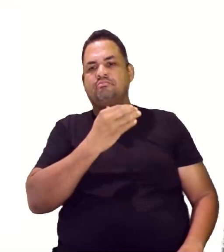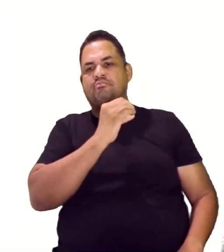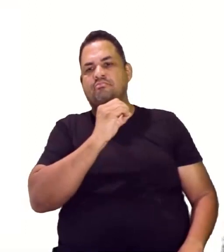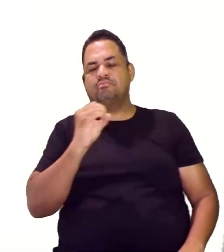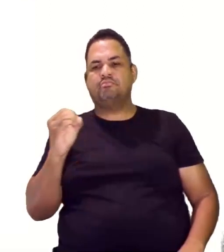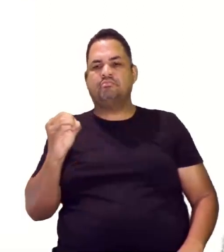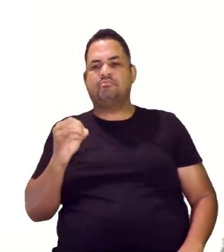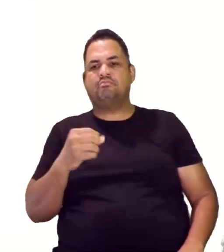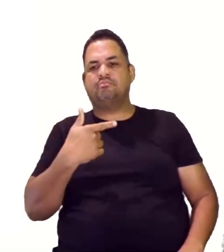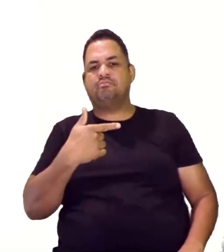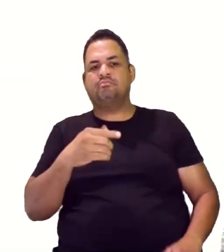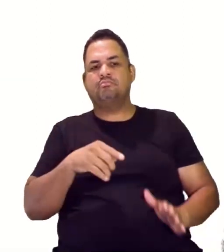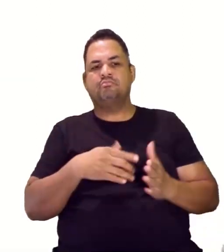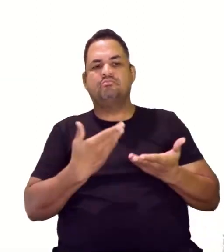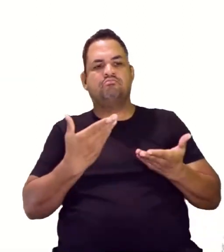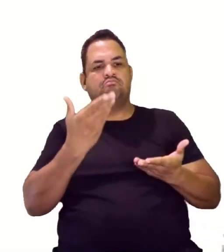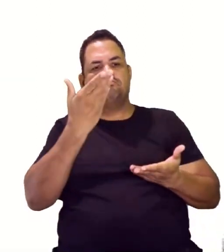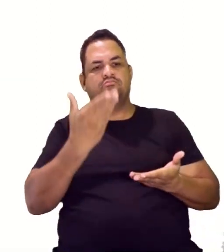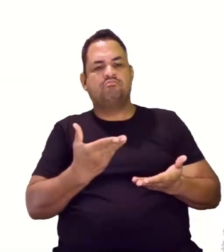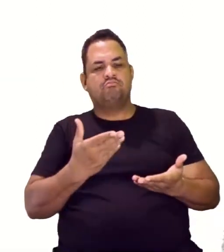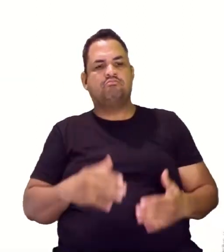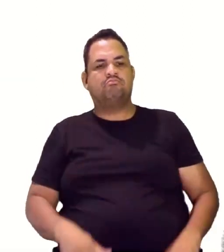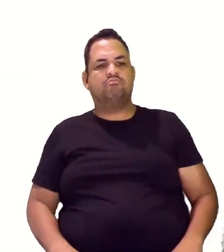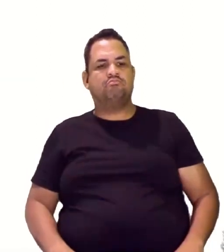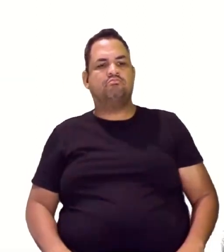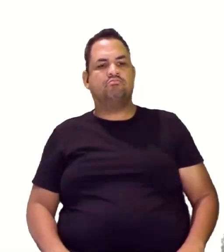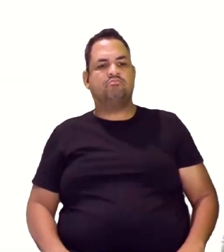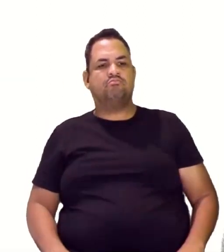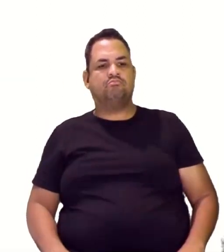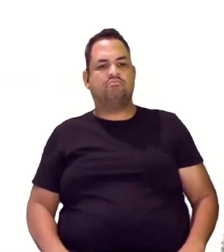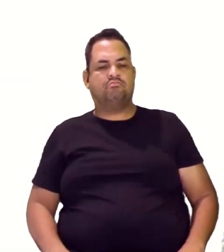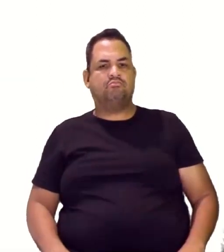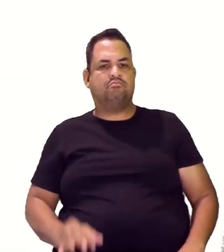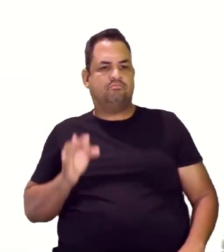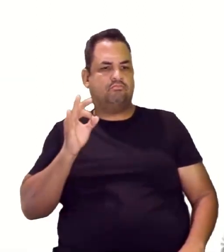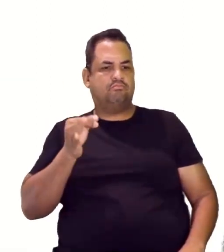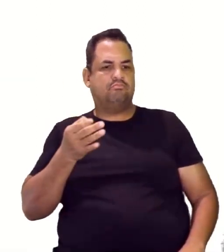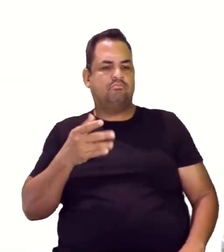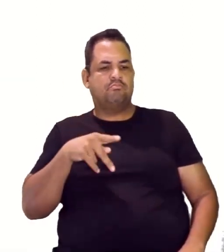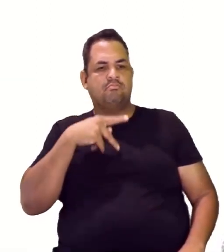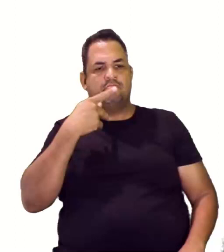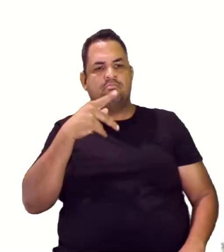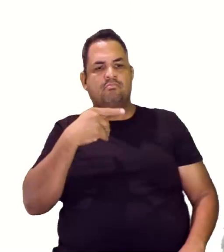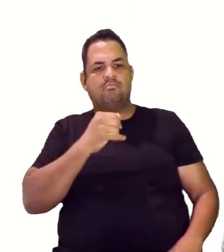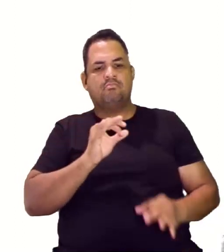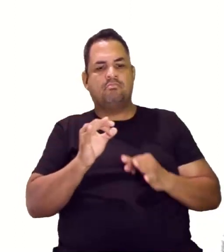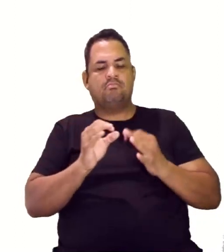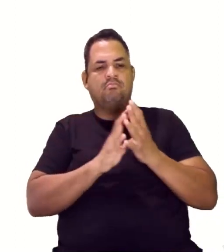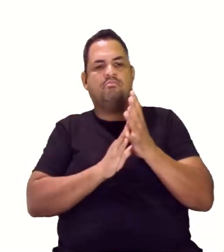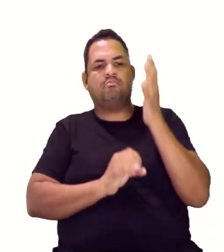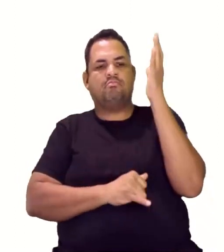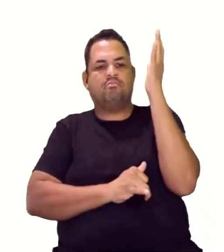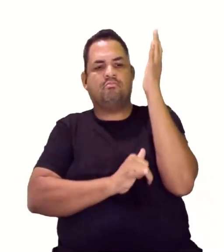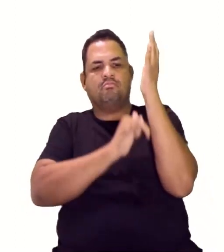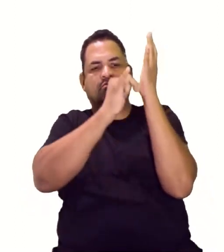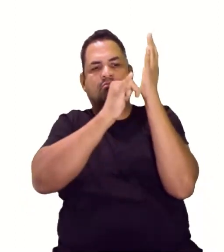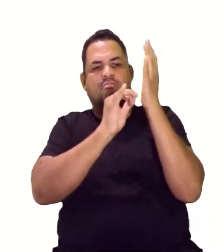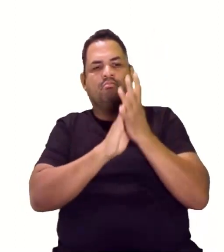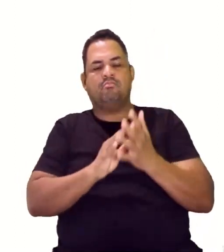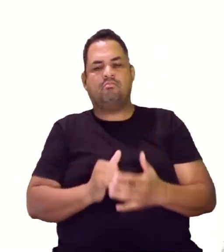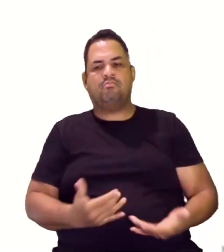200 ou seria o menos 40, mas o 200 não está nem nas alternativas. Então, com certeza, quando fala de ordenada, está falando do valor